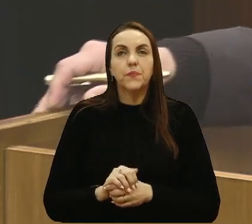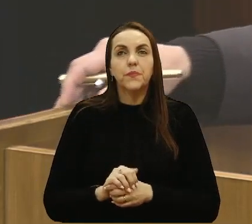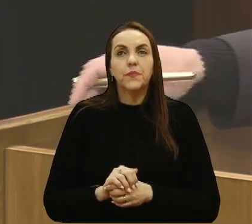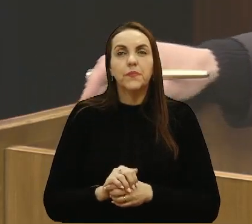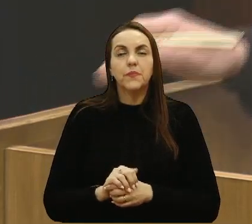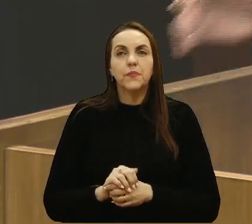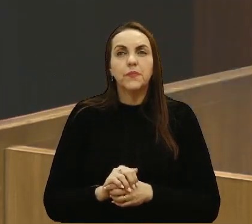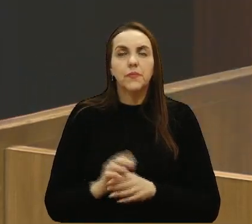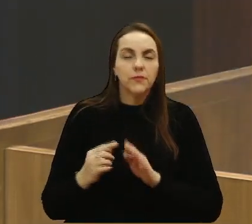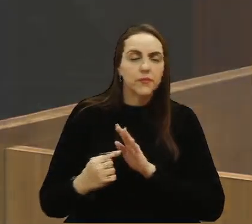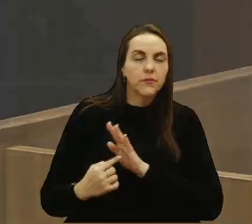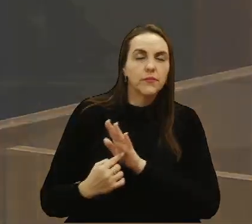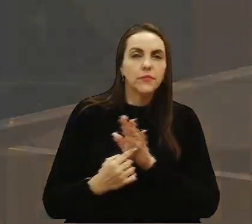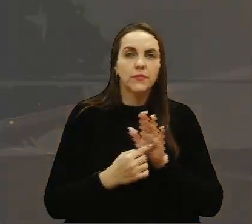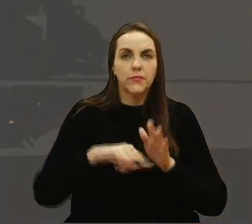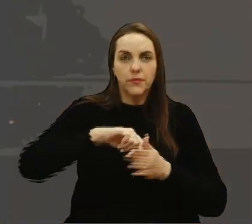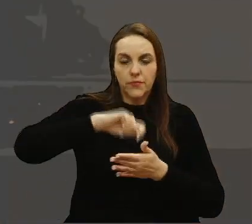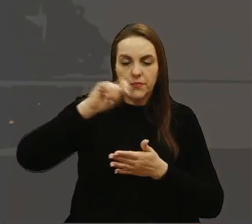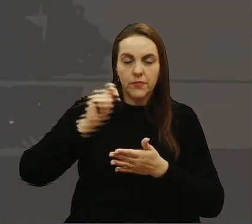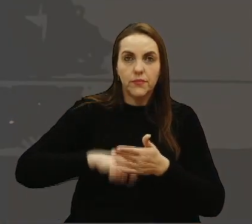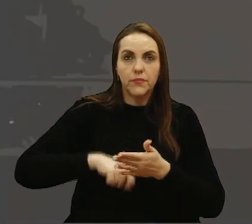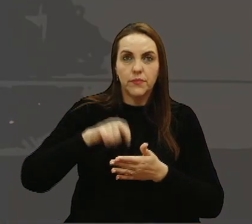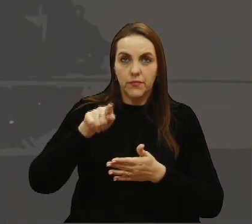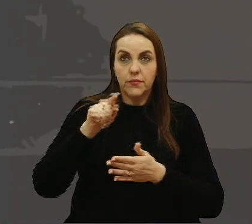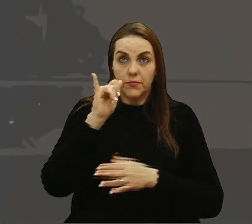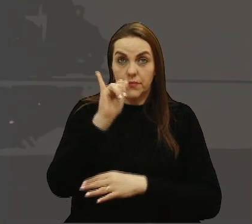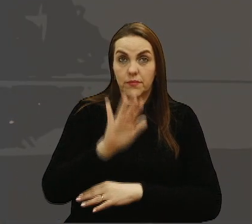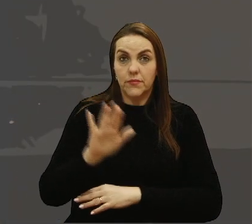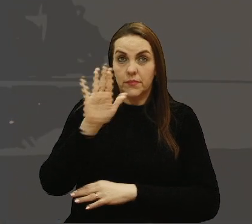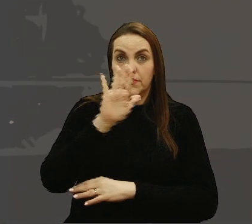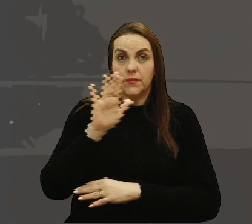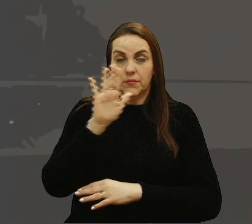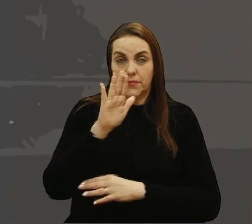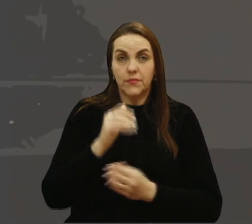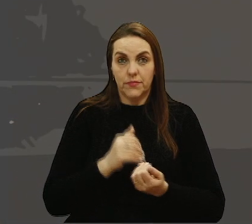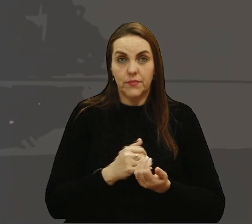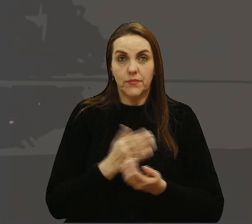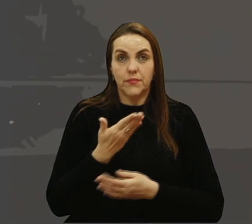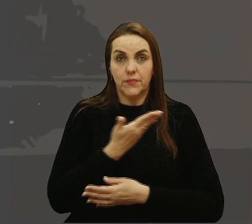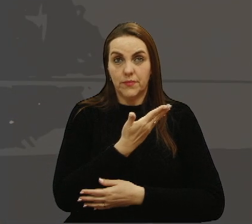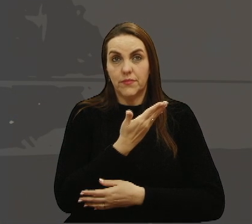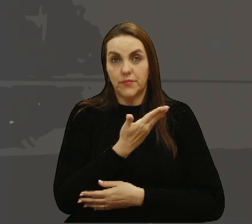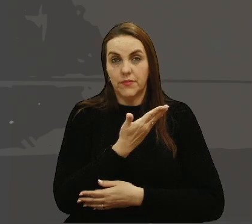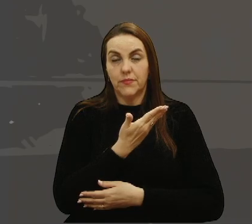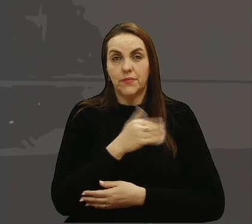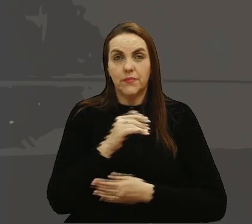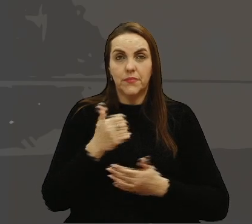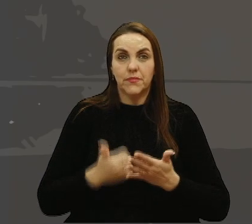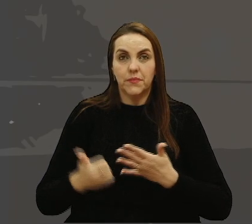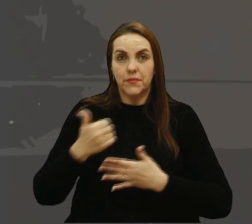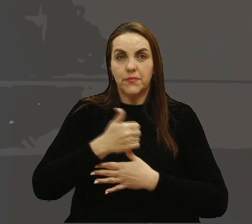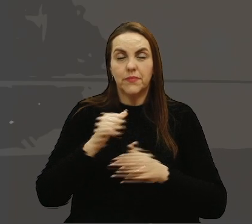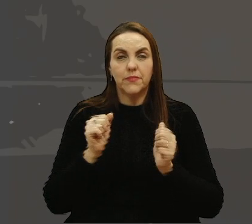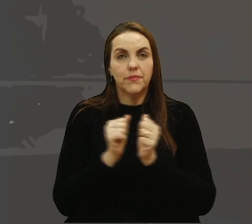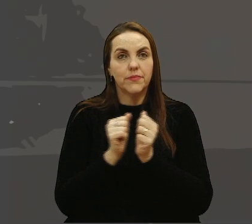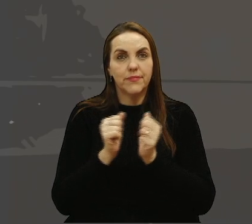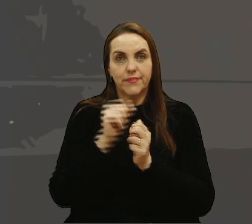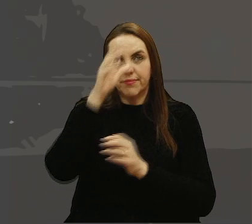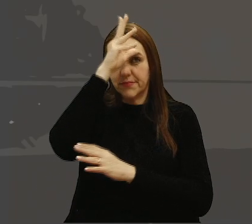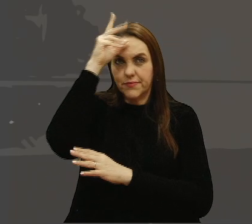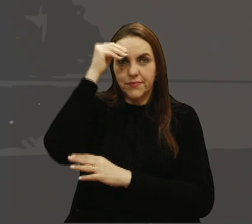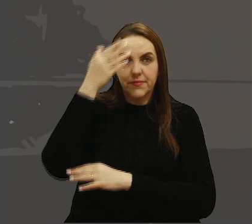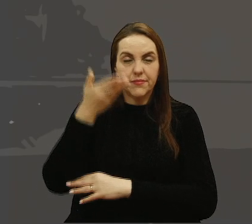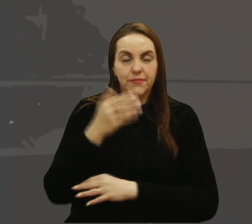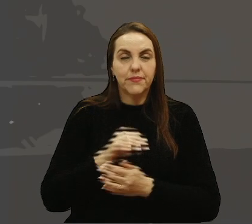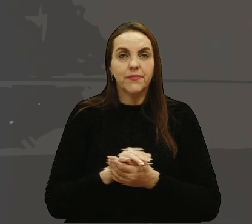no ato de assinatura, onde que a imagem ali fala por si, onde que tive o privilégio, juntamente com o prefeito, juntamente